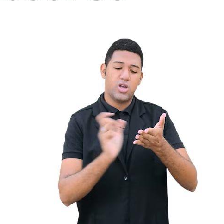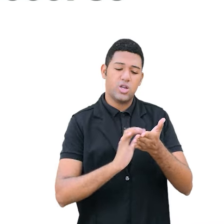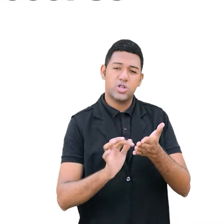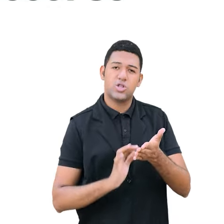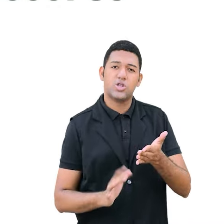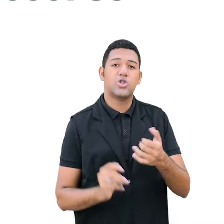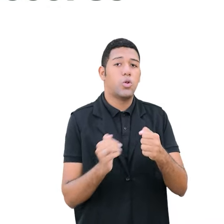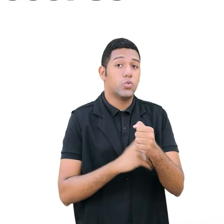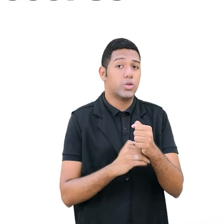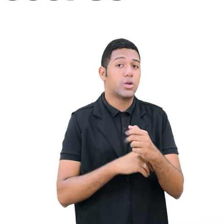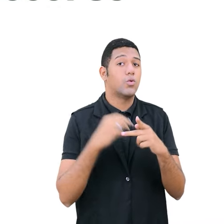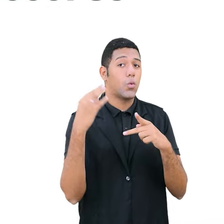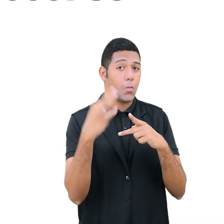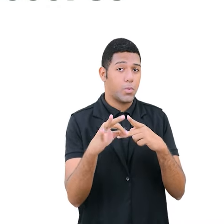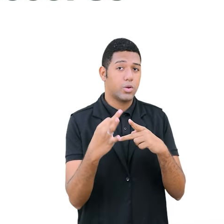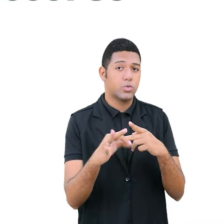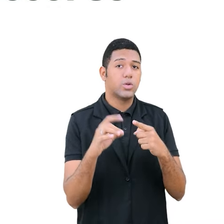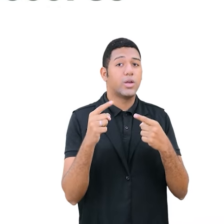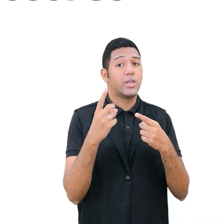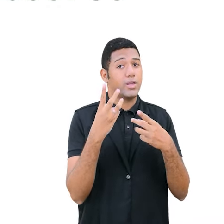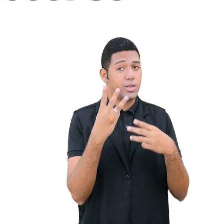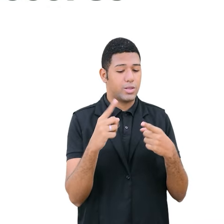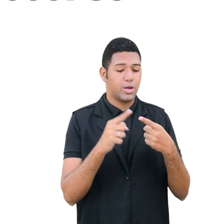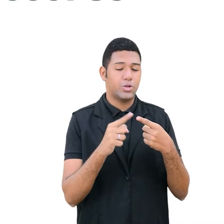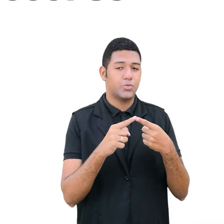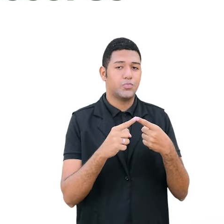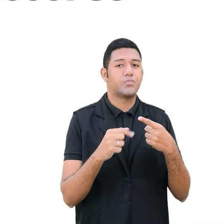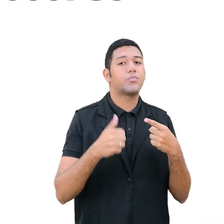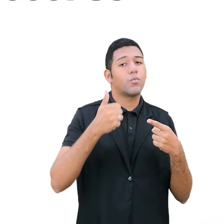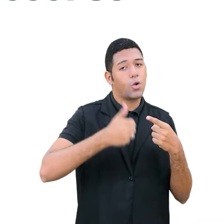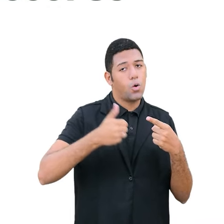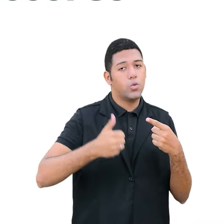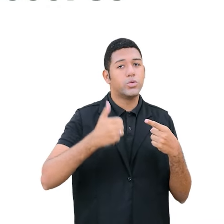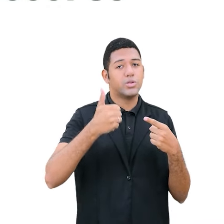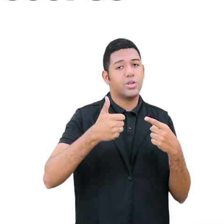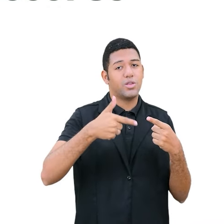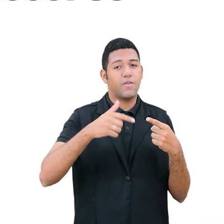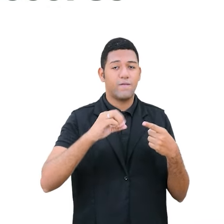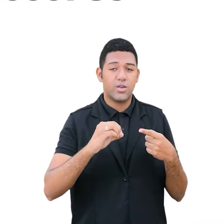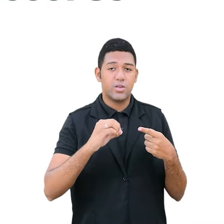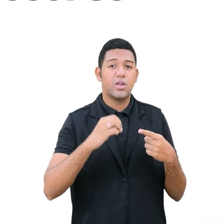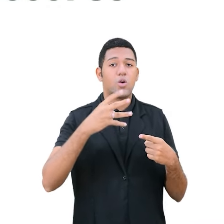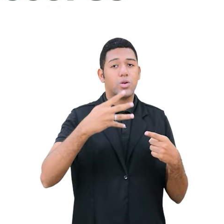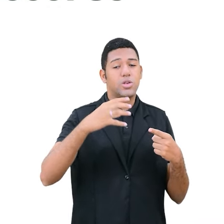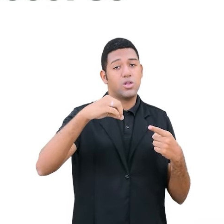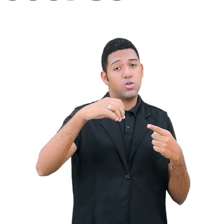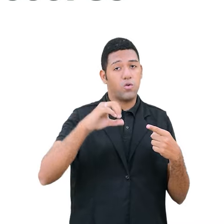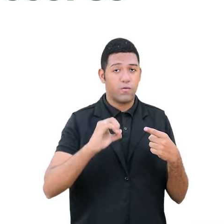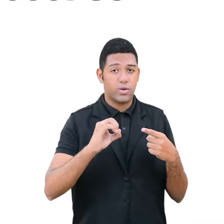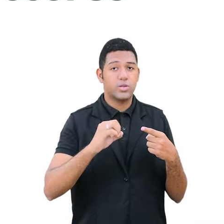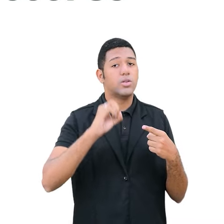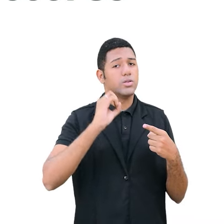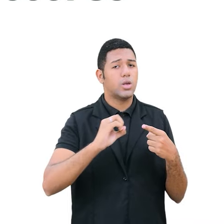chave PX que pode ser o nosso CNPJ 1110 490